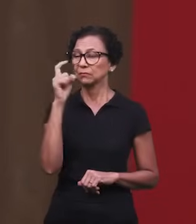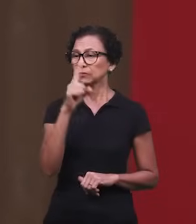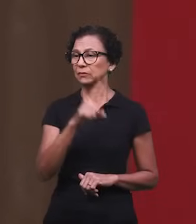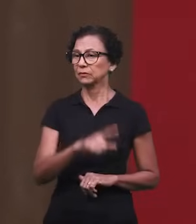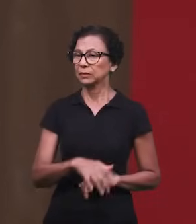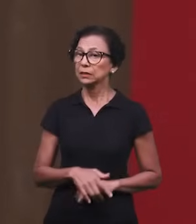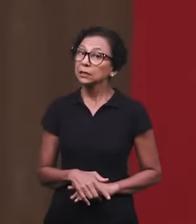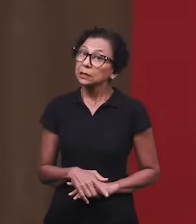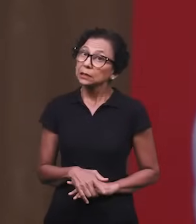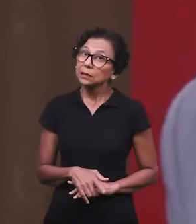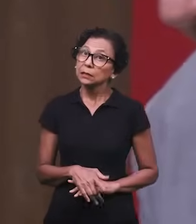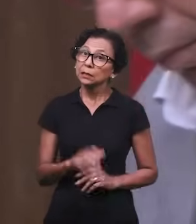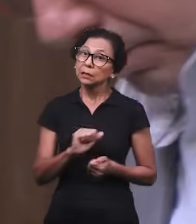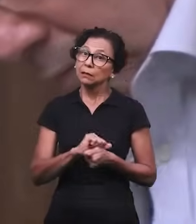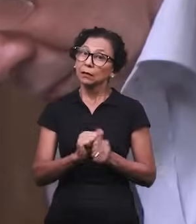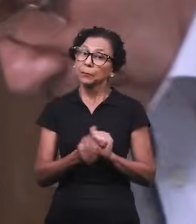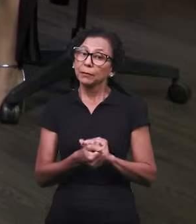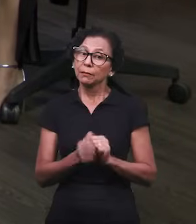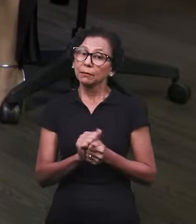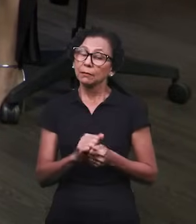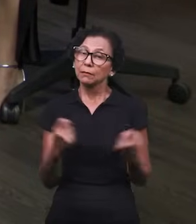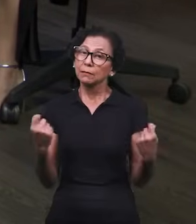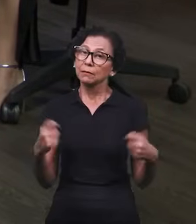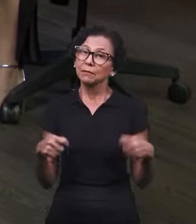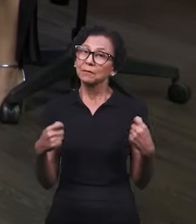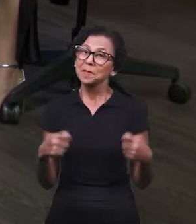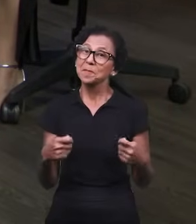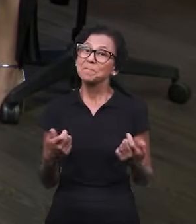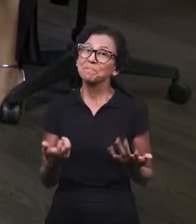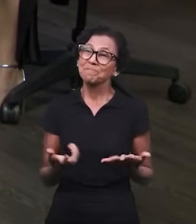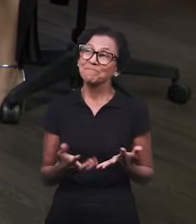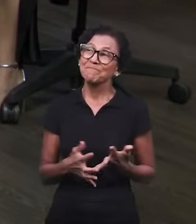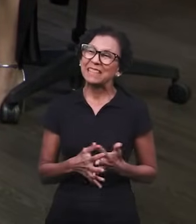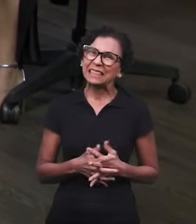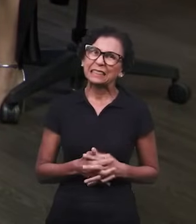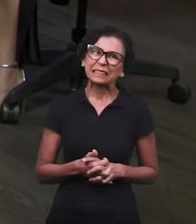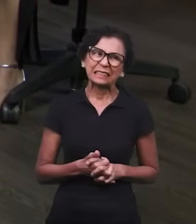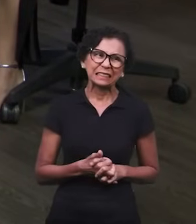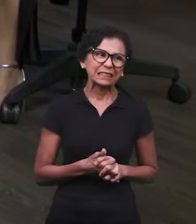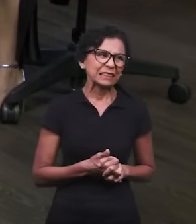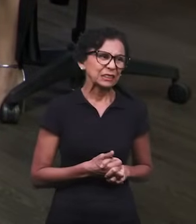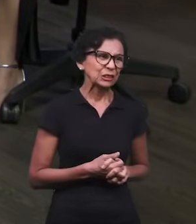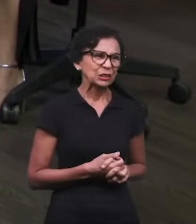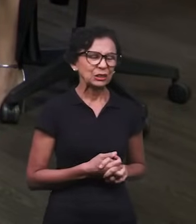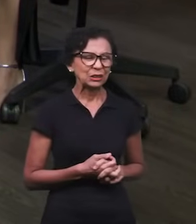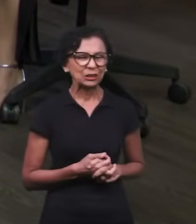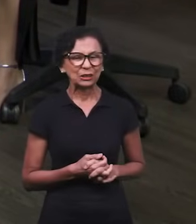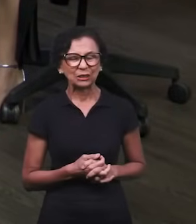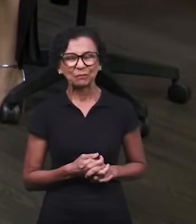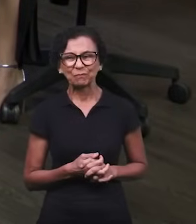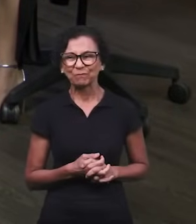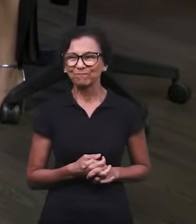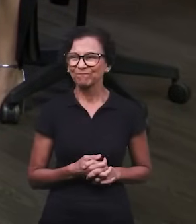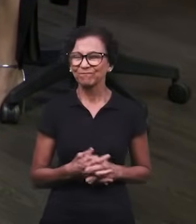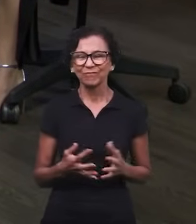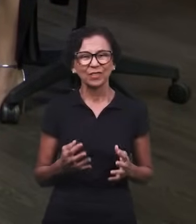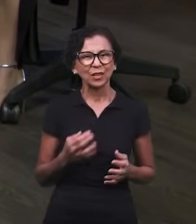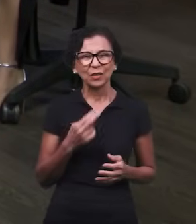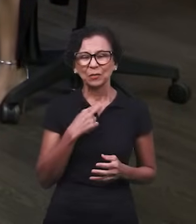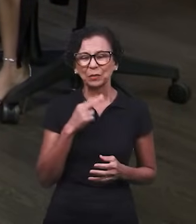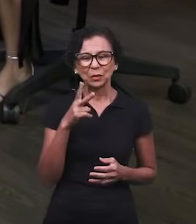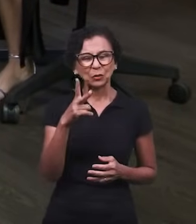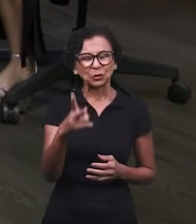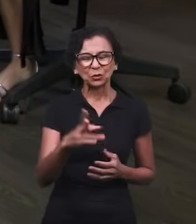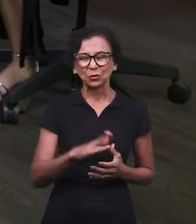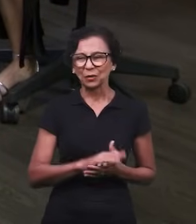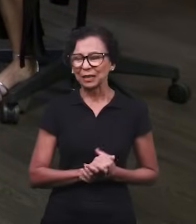você precise se adequar e entender que não dá para você fazer só o que gosta. Essa é uma